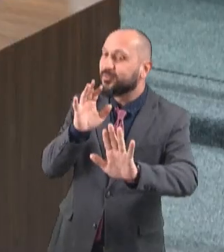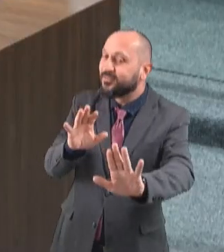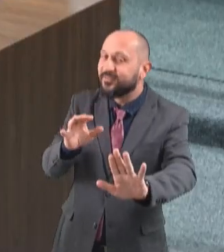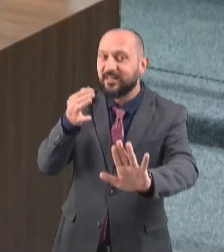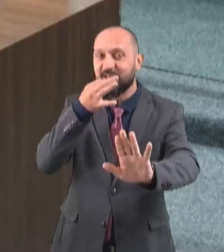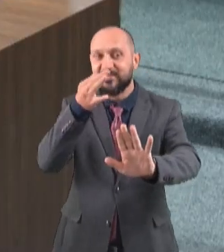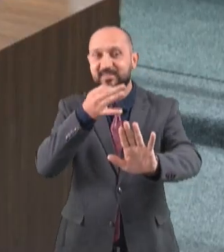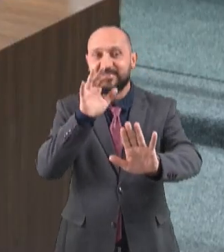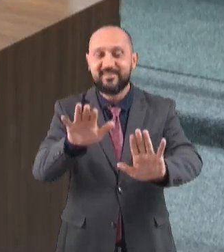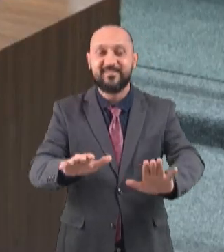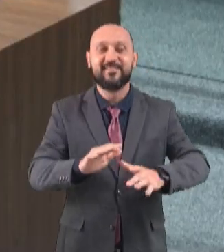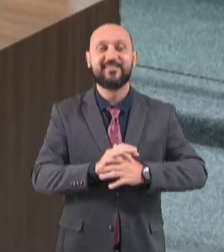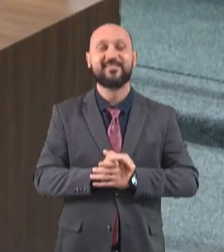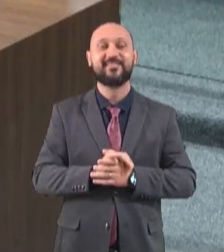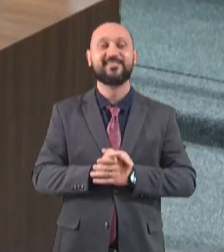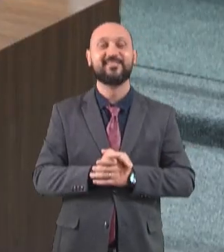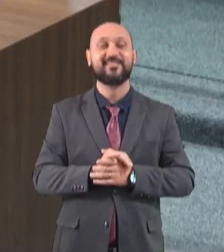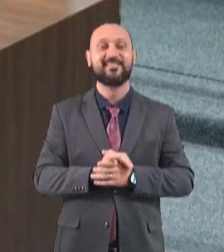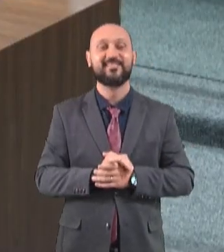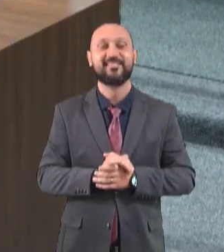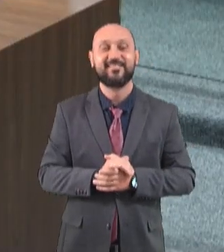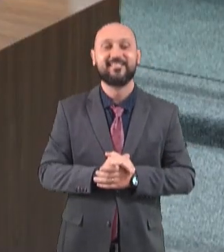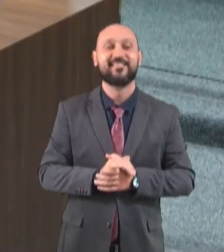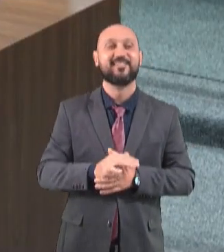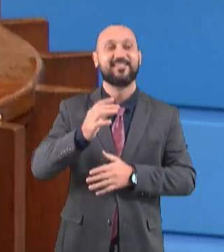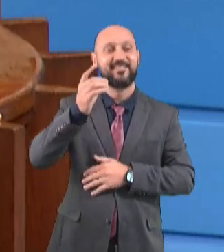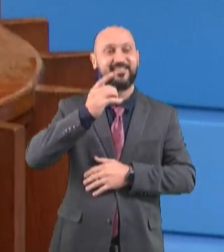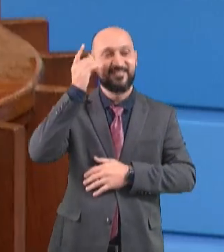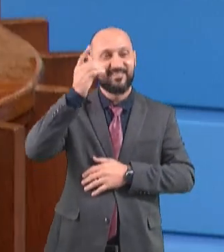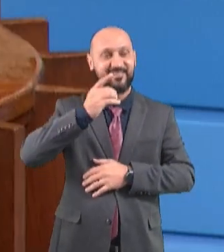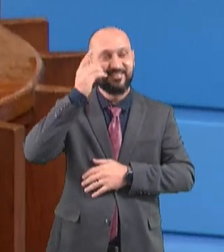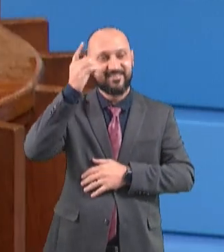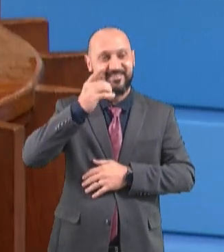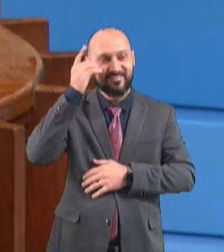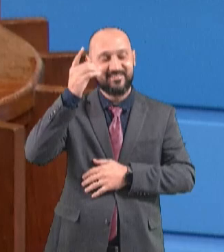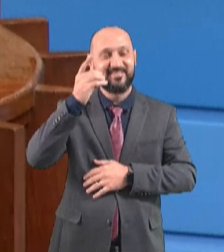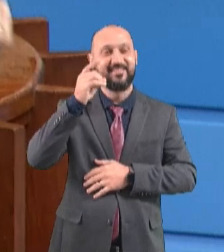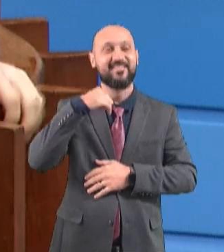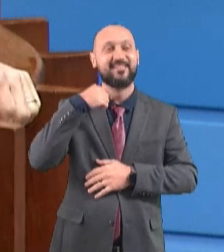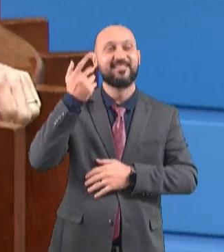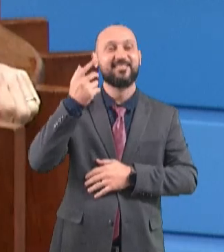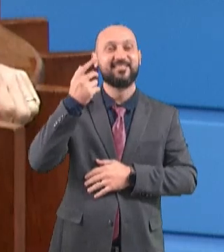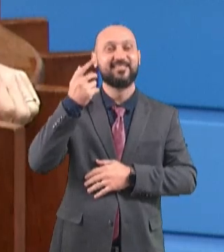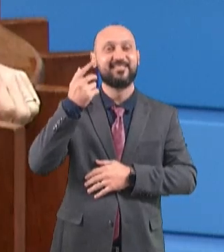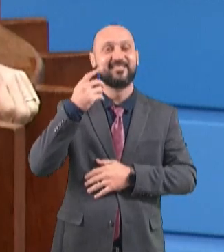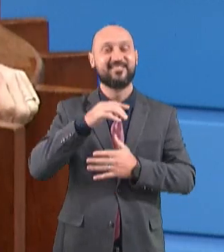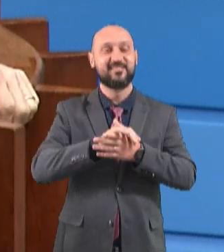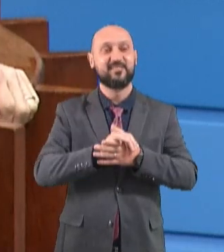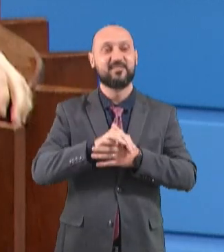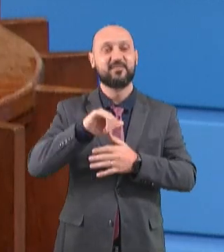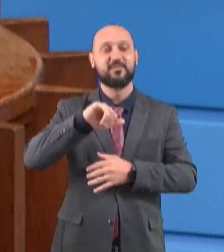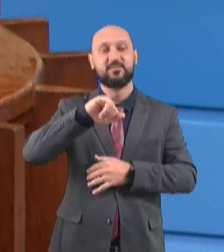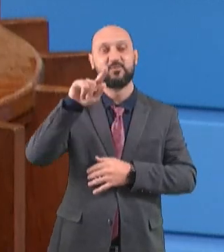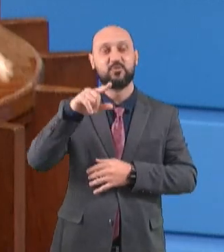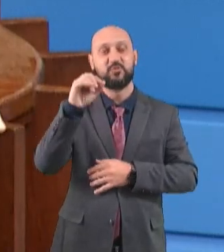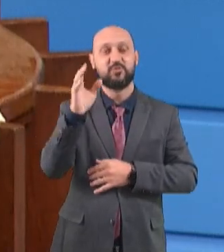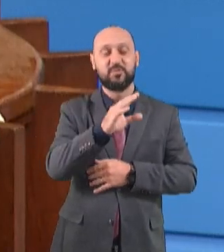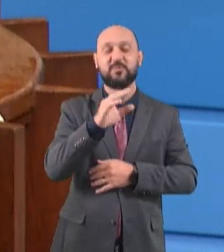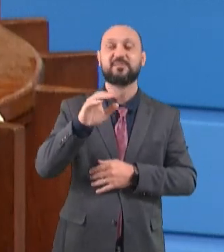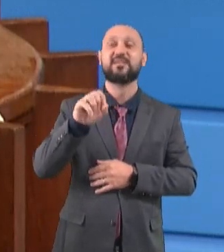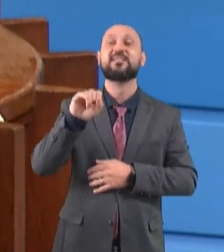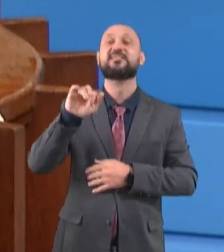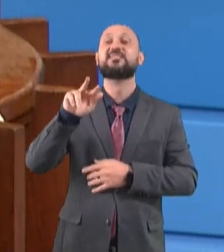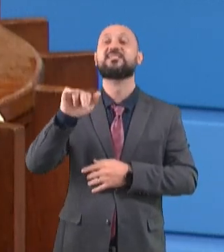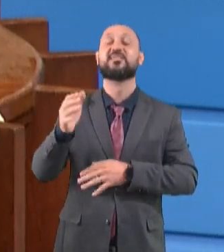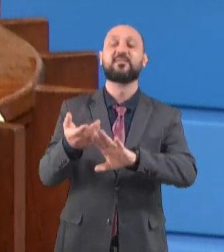Suposição. Tá bom. Deputado Pedro e o João da Silva. Pronto.